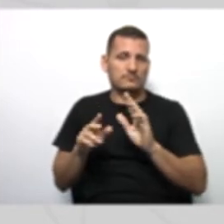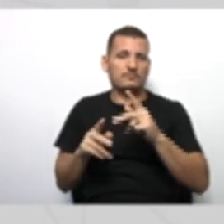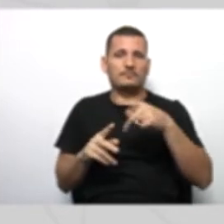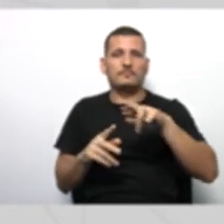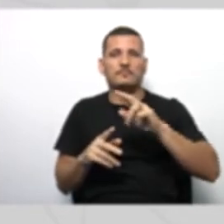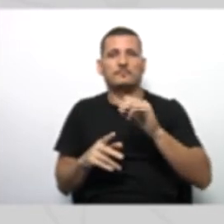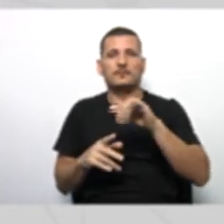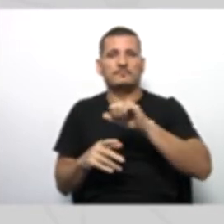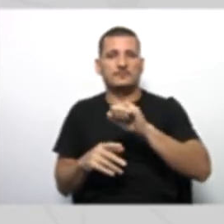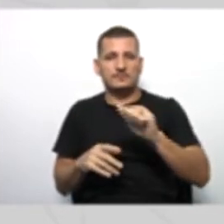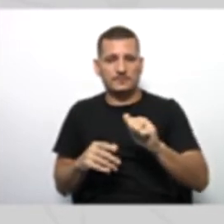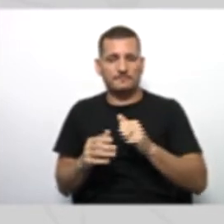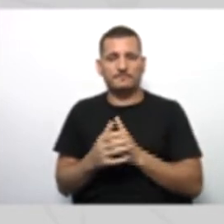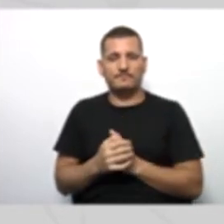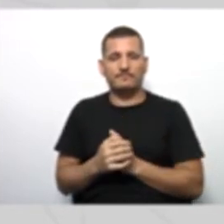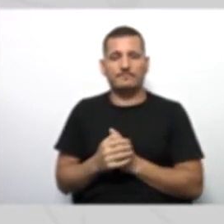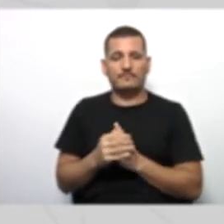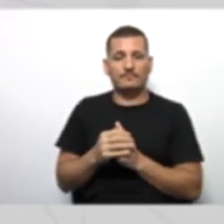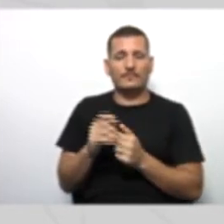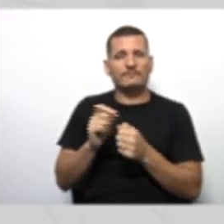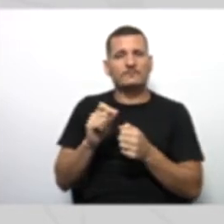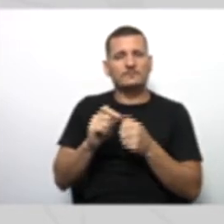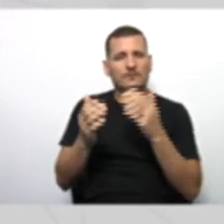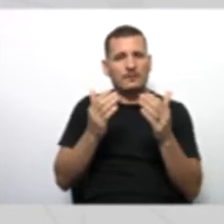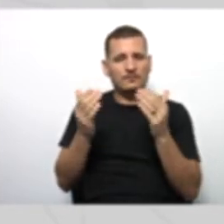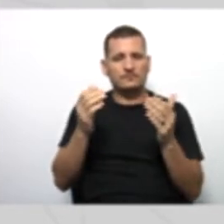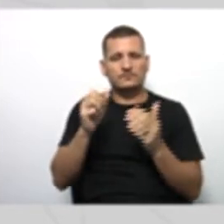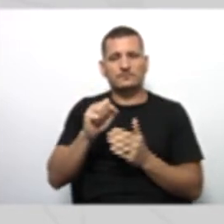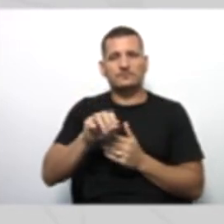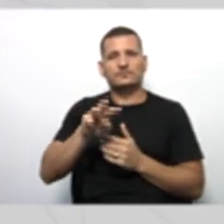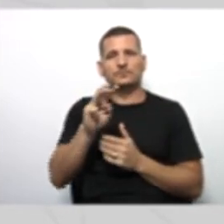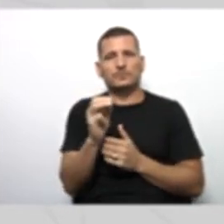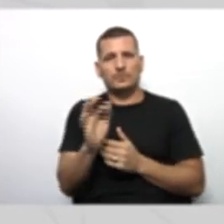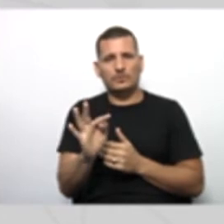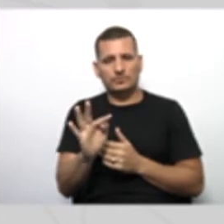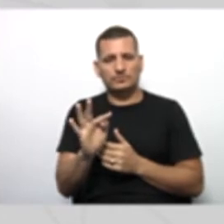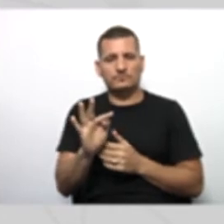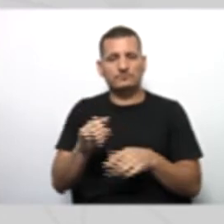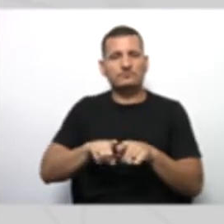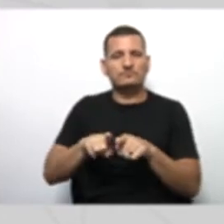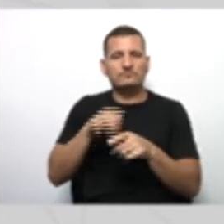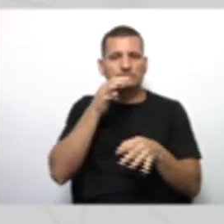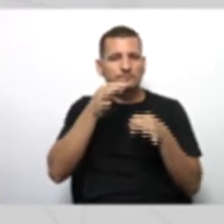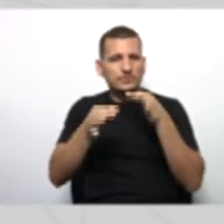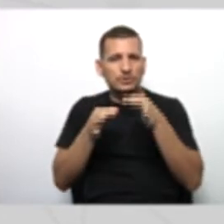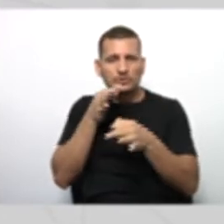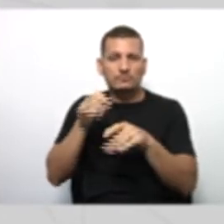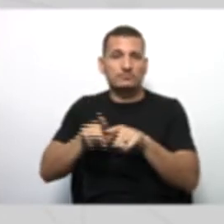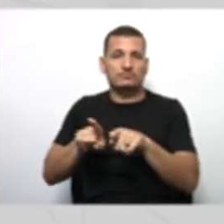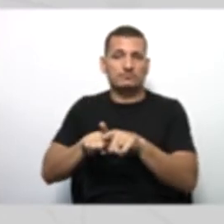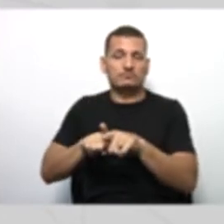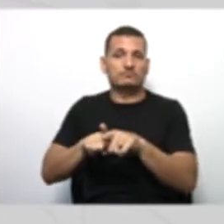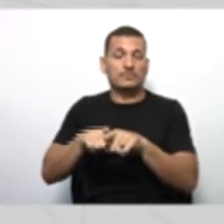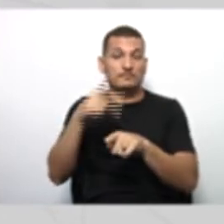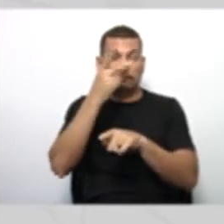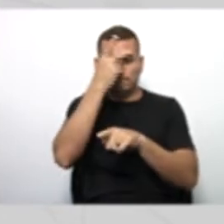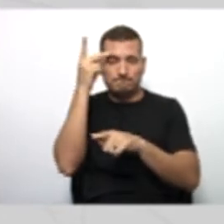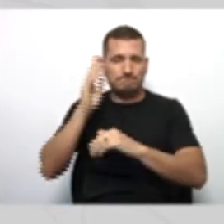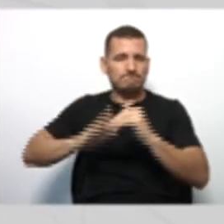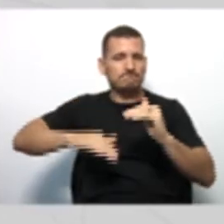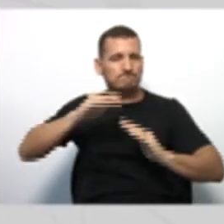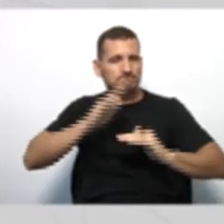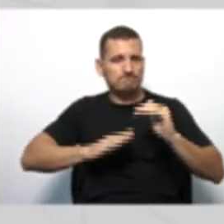de informações levantadas, levantei tudo, vou lá analisar se aquilo vai me servir ou não, tá? Analisar as premissas,